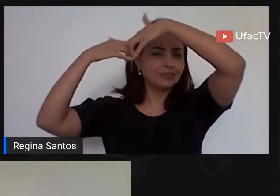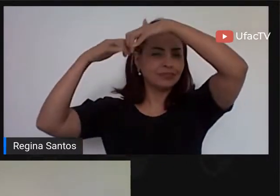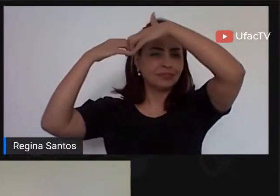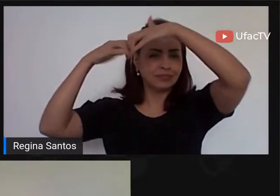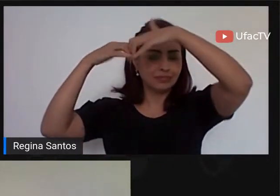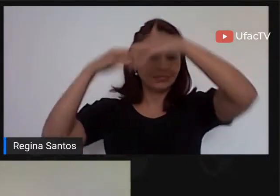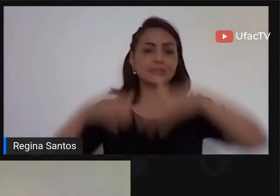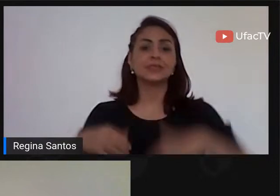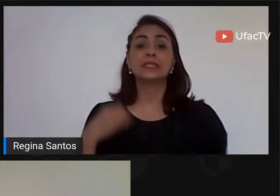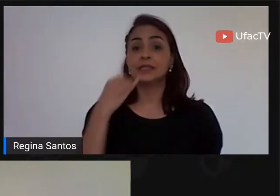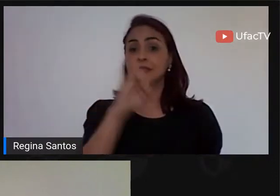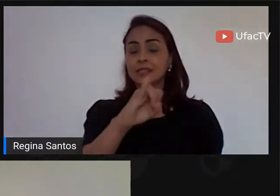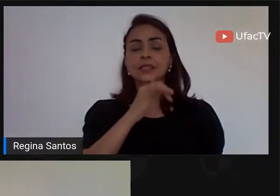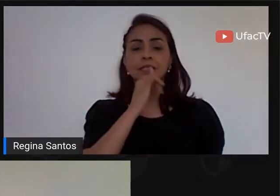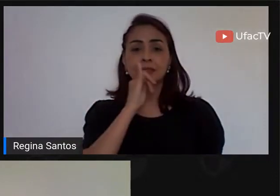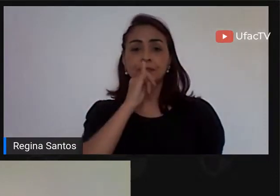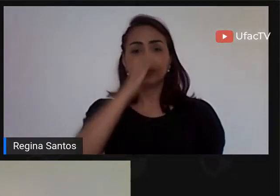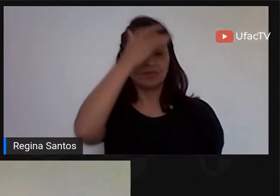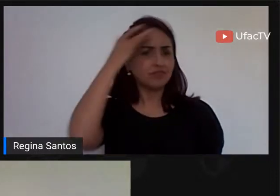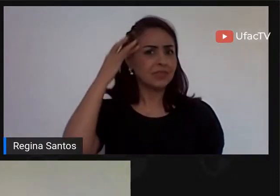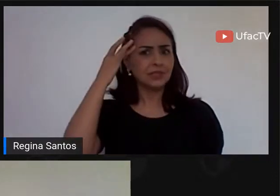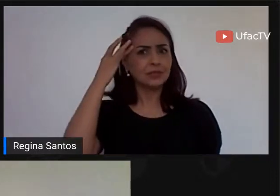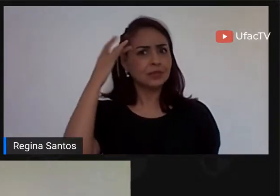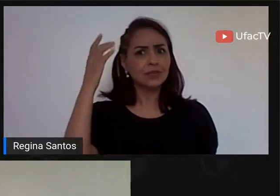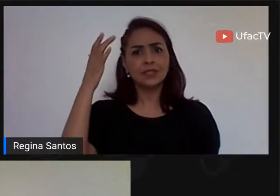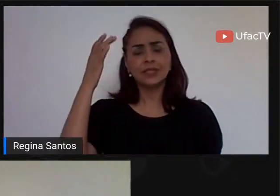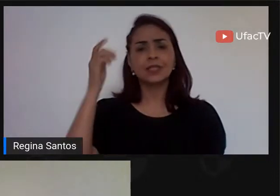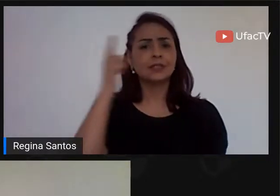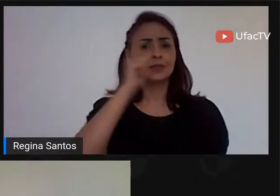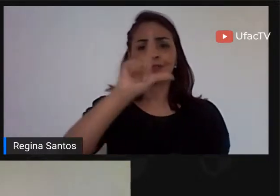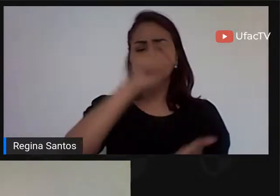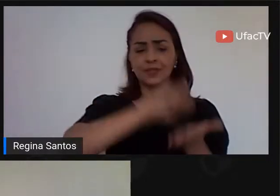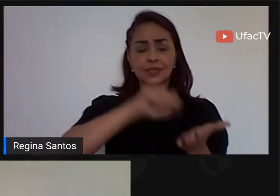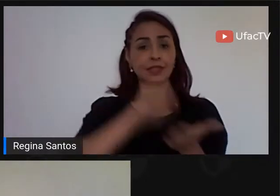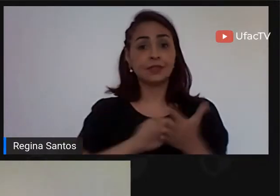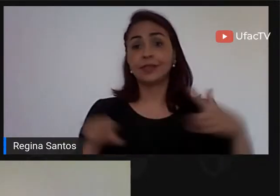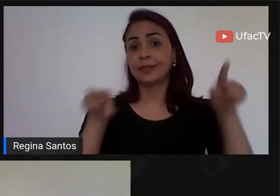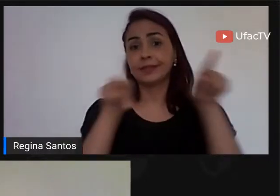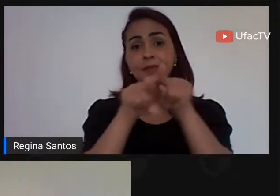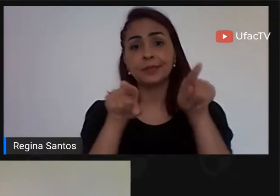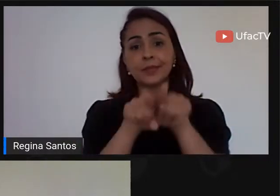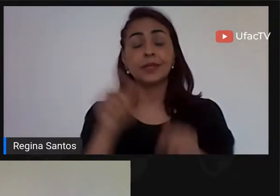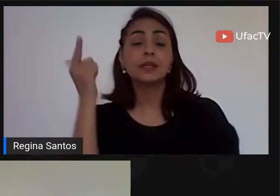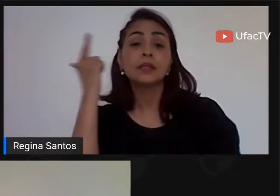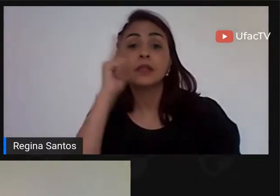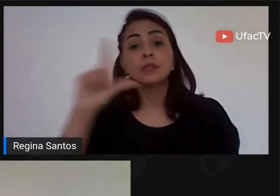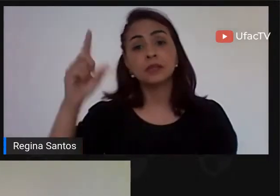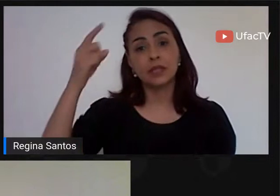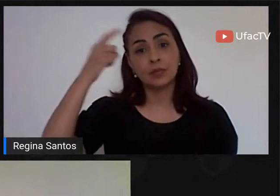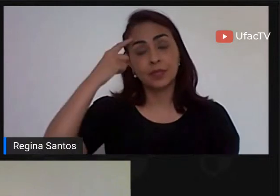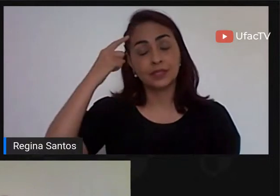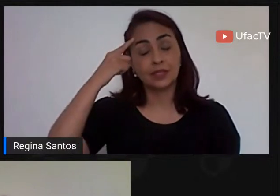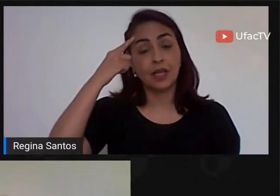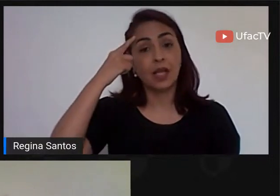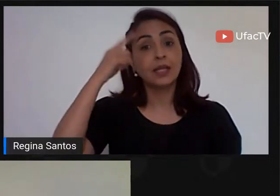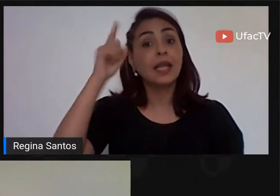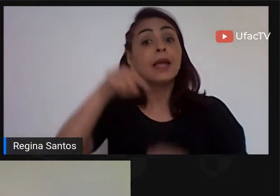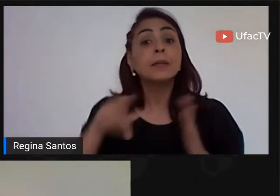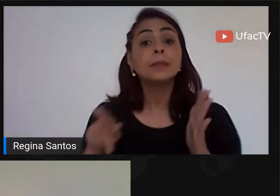fora disso, você não tem o raciocínio lógico, de fato, esse foi um pensamento que hoje ele está sendo